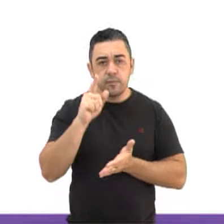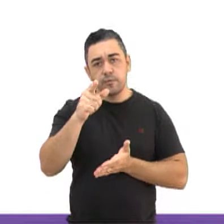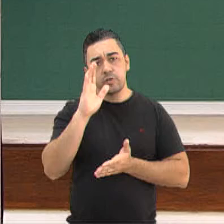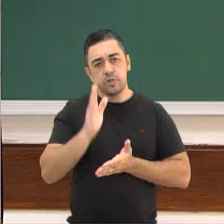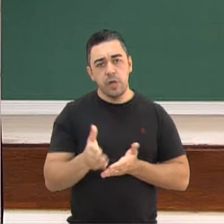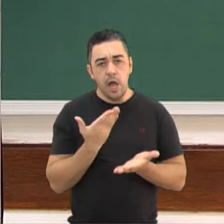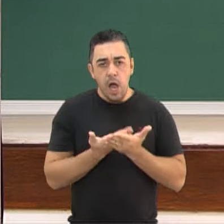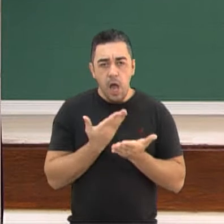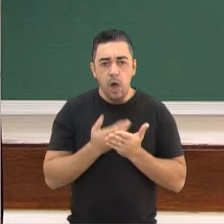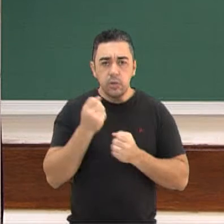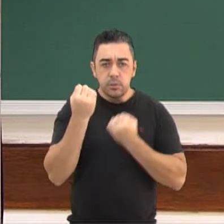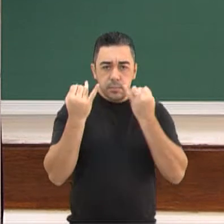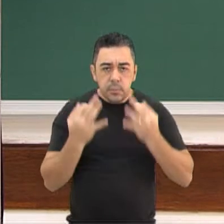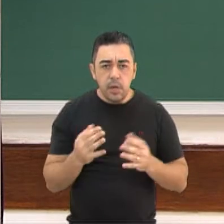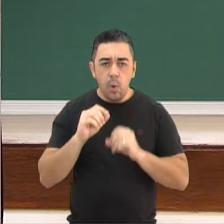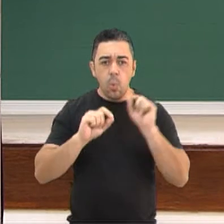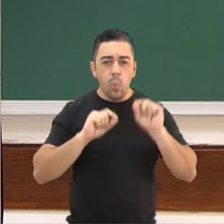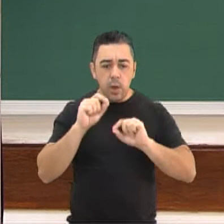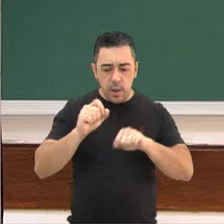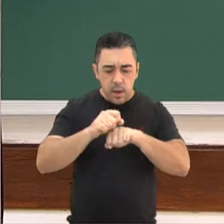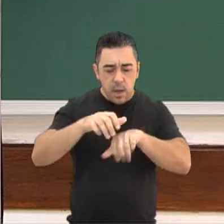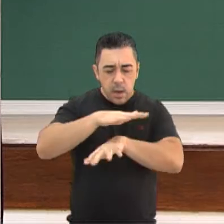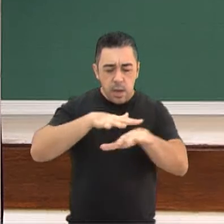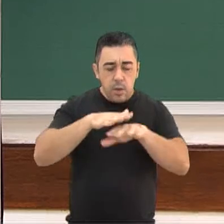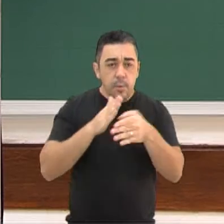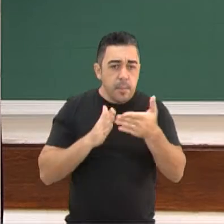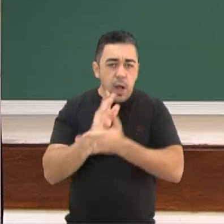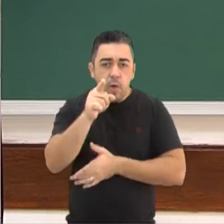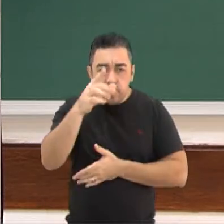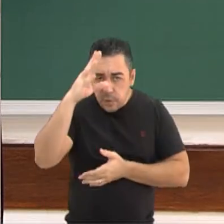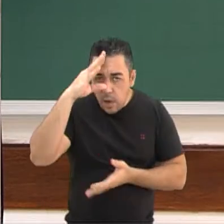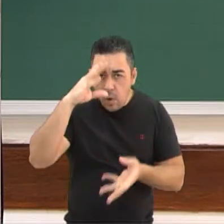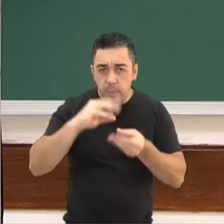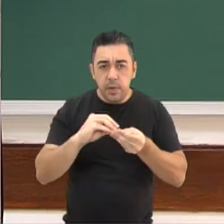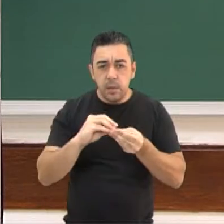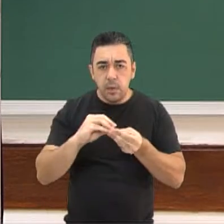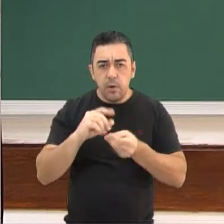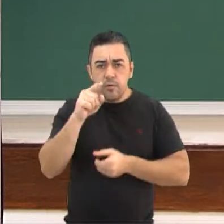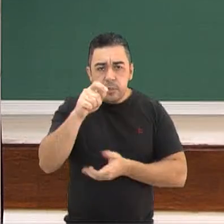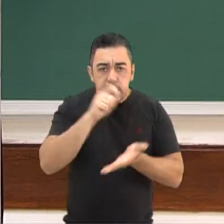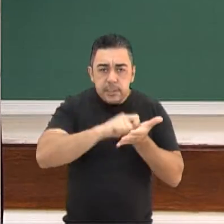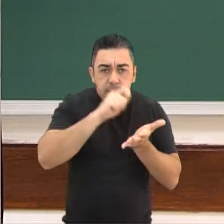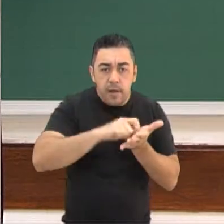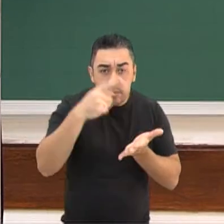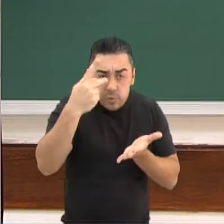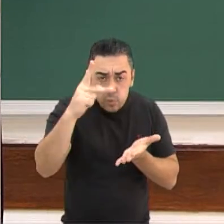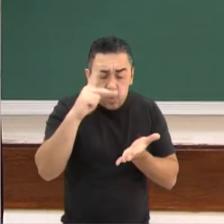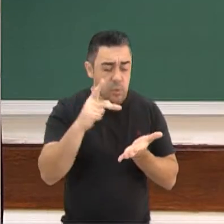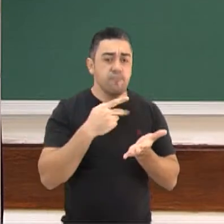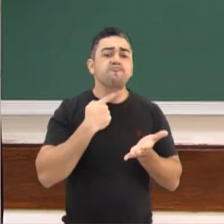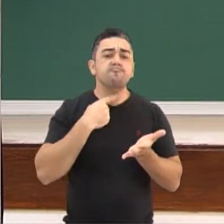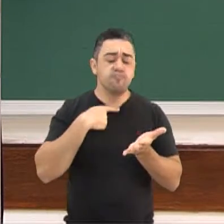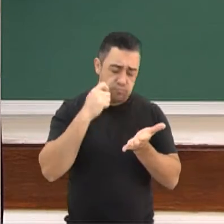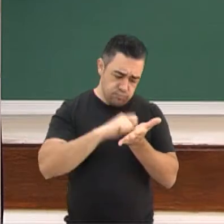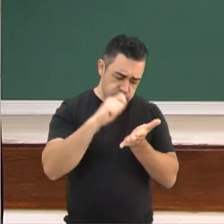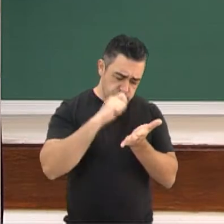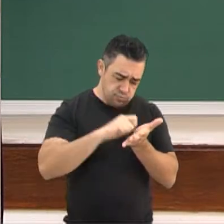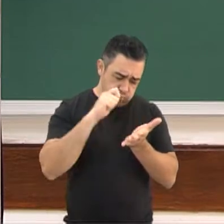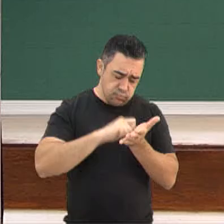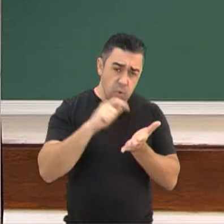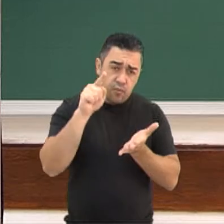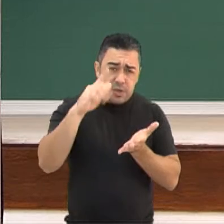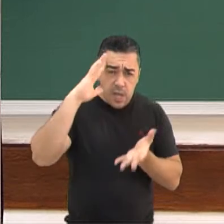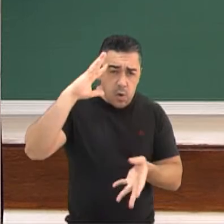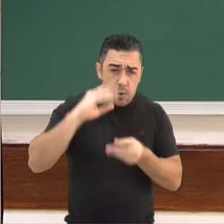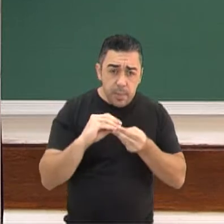aqui sobre ritos de passagem. Eu quero que você pense o que você entendeu. Escreva com as suas palavras, com o seu entendimento. Pode